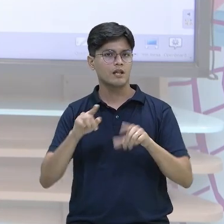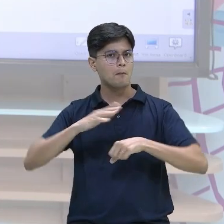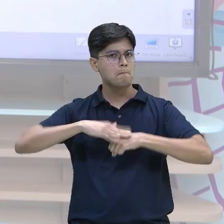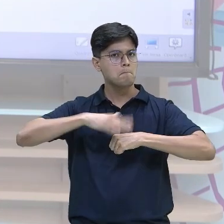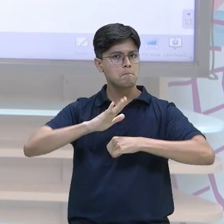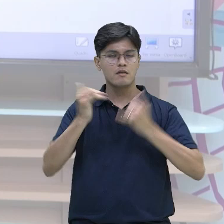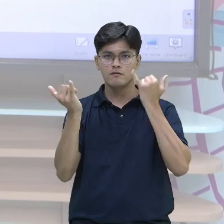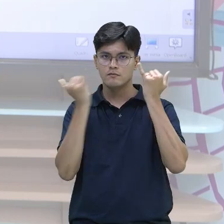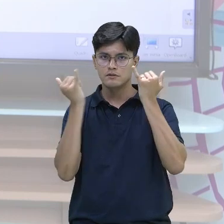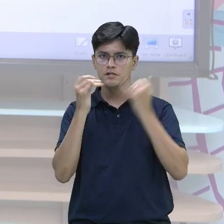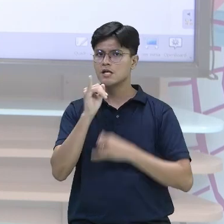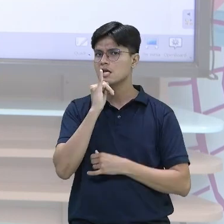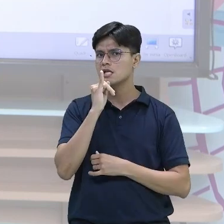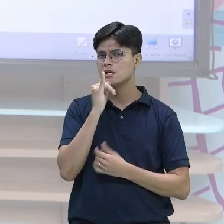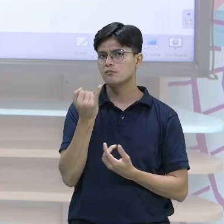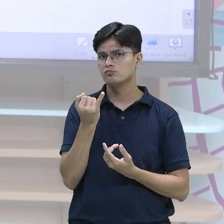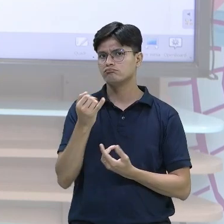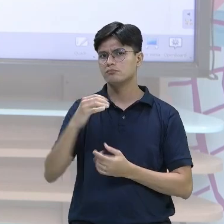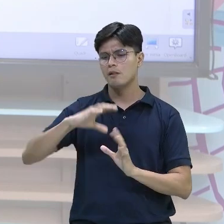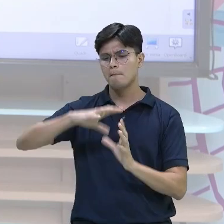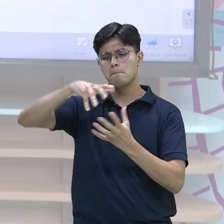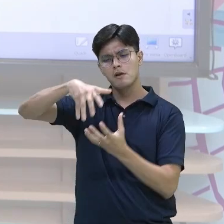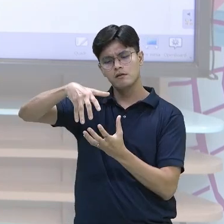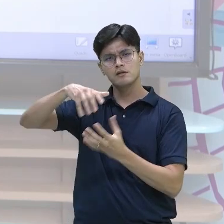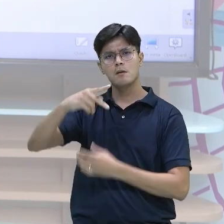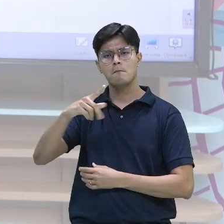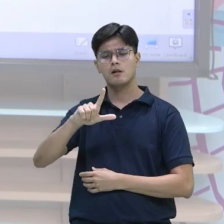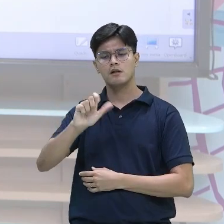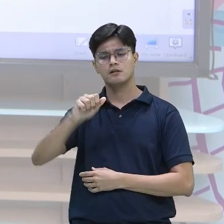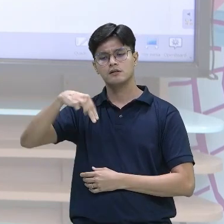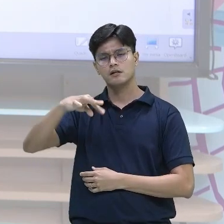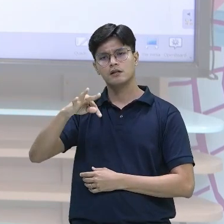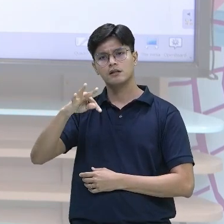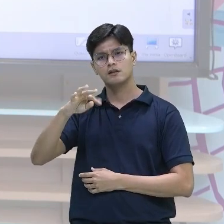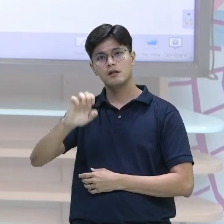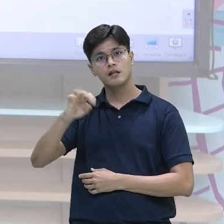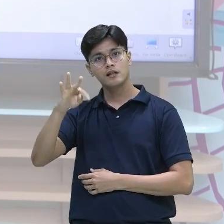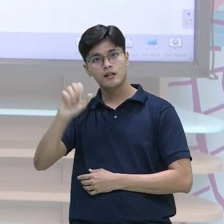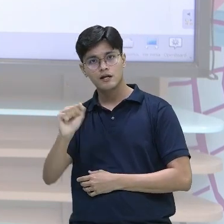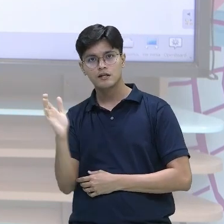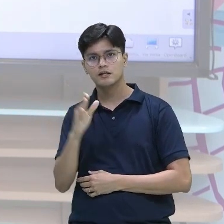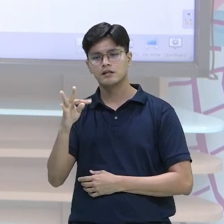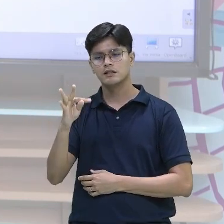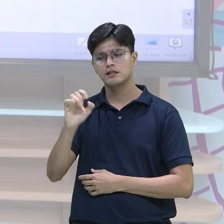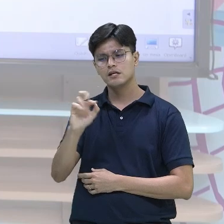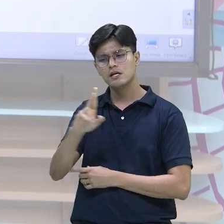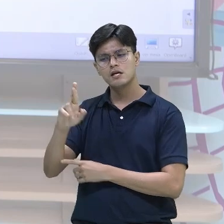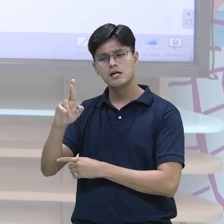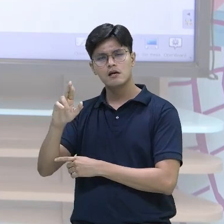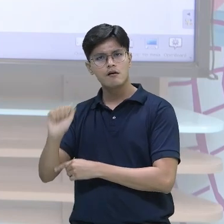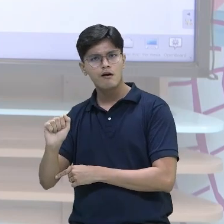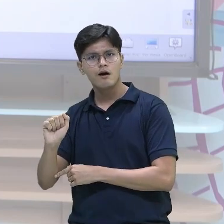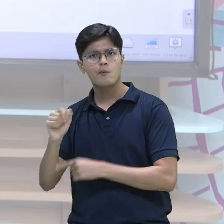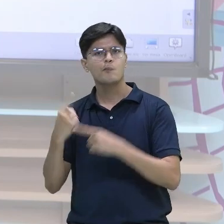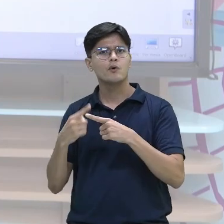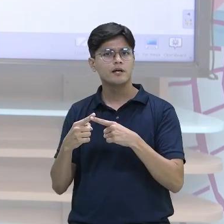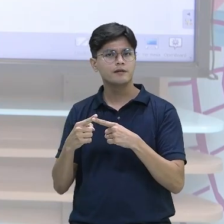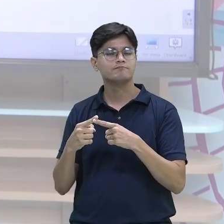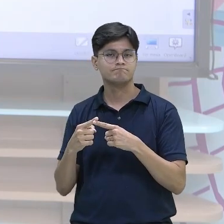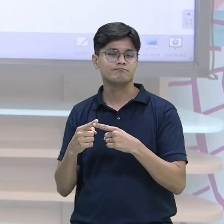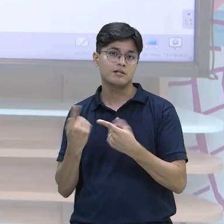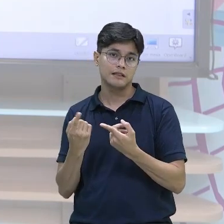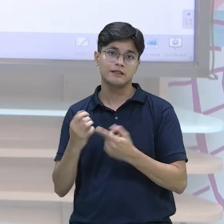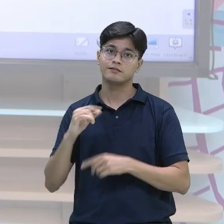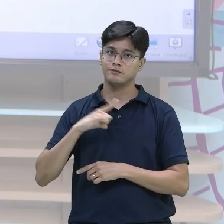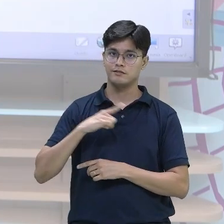não o planeta Água, né, já que a gente tem uma área bem mais extensa aí de mares e oceanos do que ali a